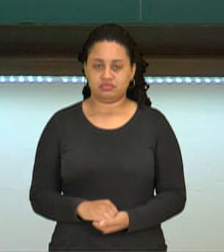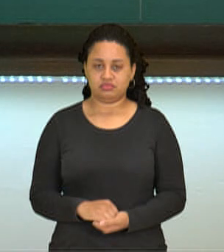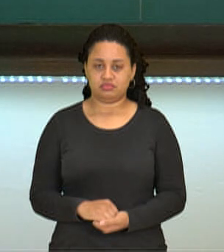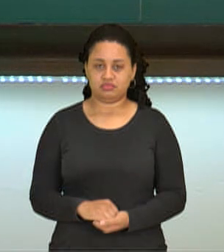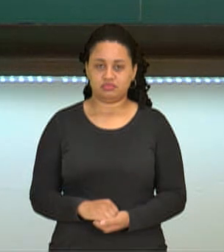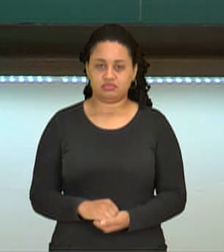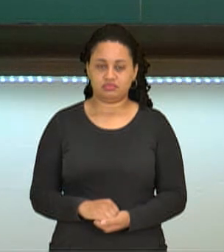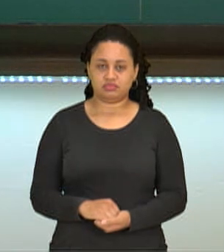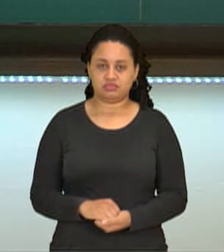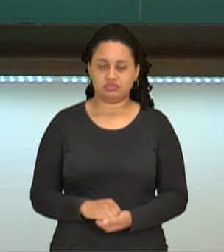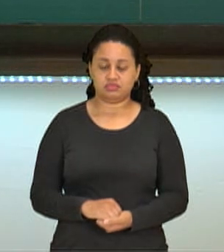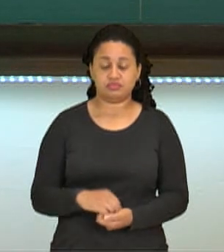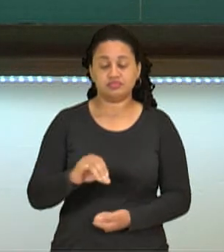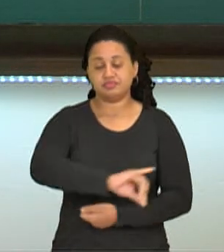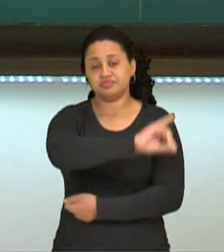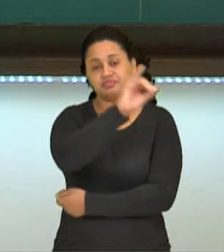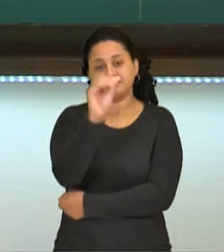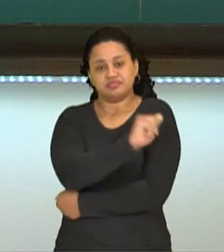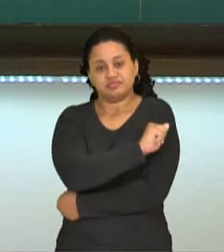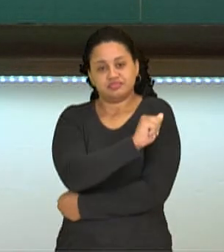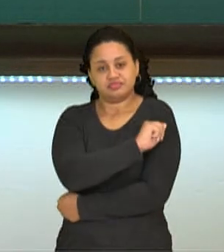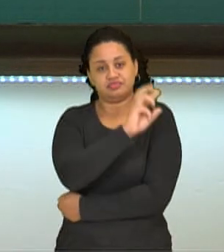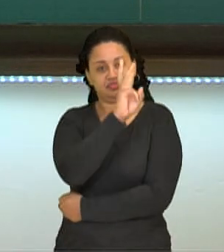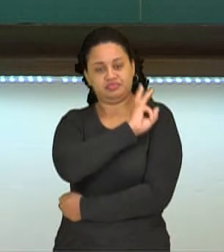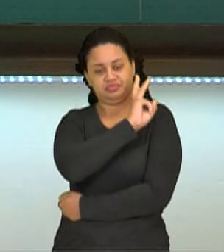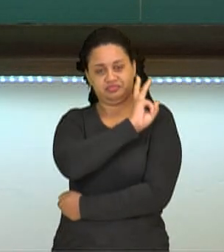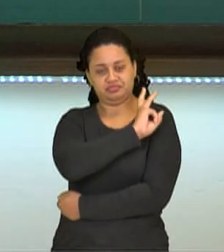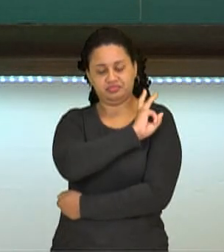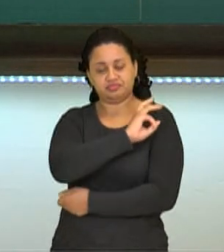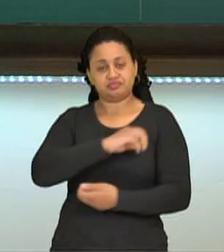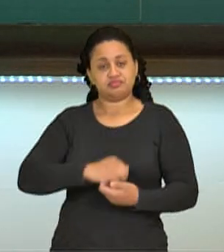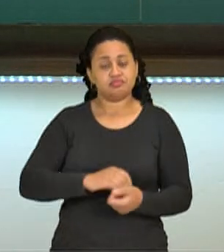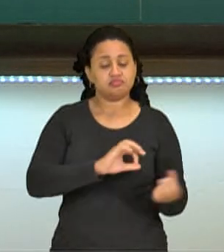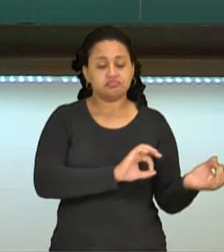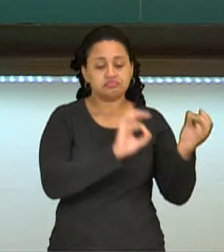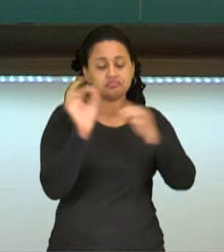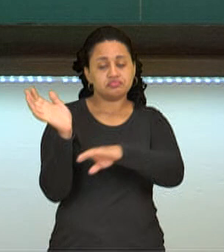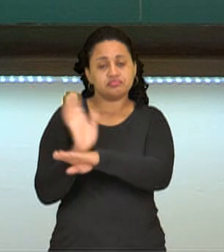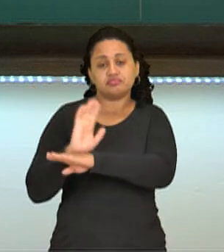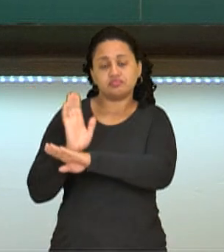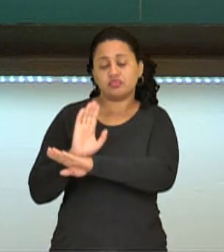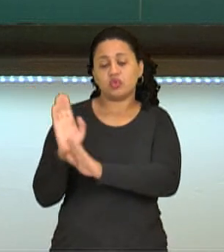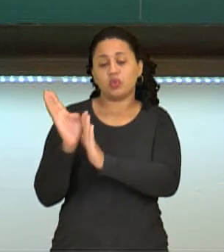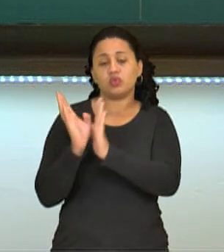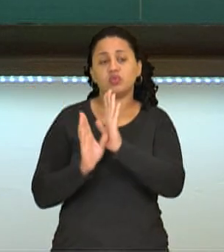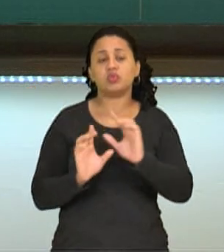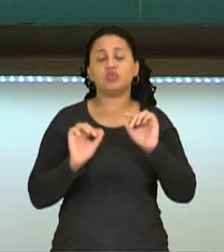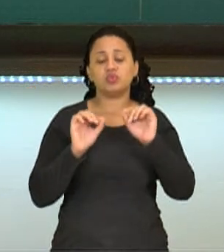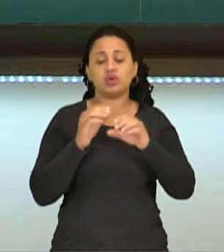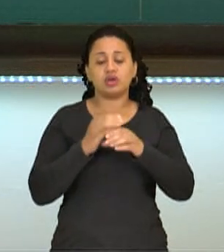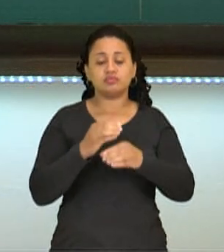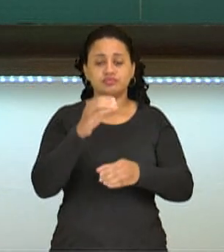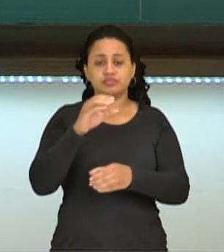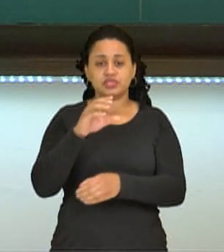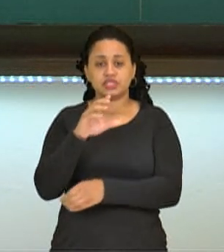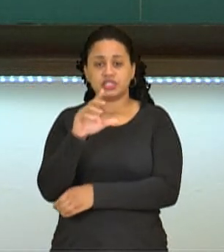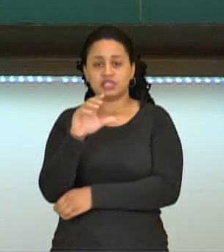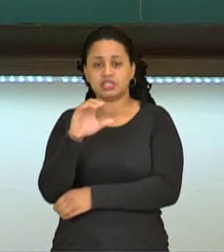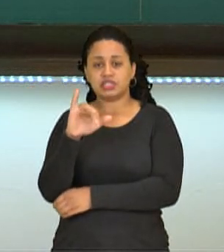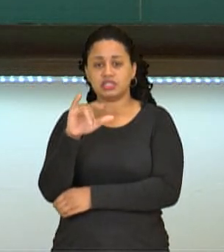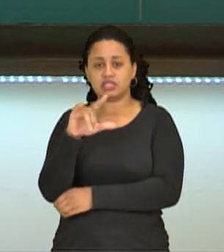Olá, estudantes da terceira série do ensino médio. Nesse vídeo vamos conversar sobre cilindro. Nosso